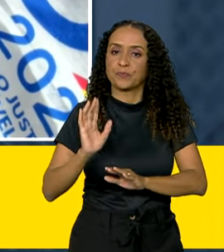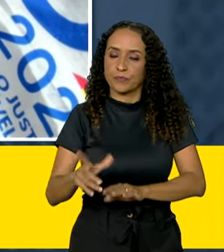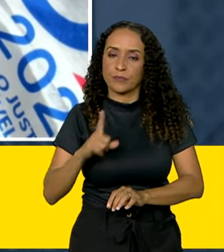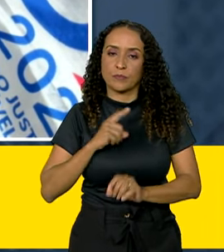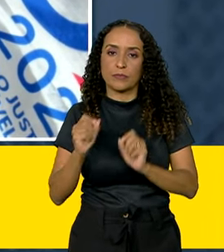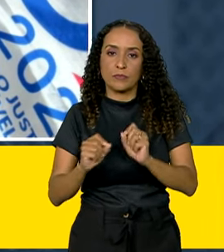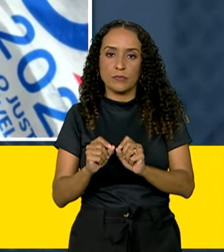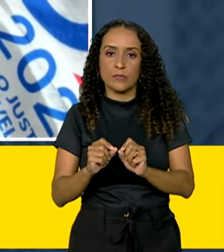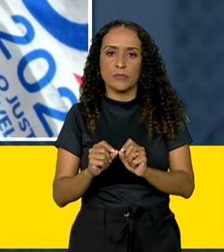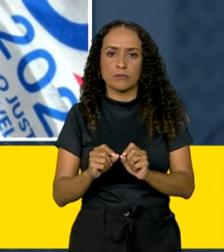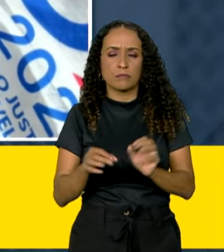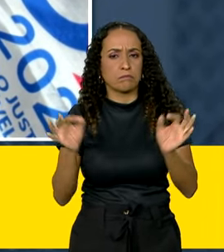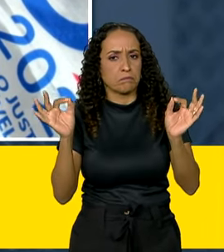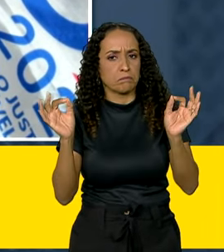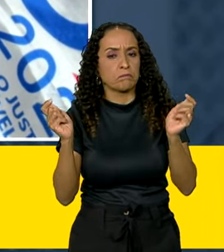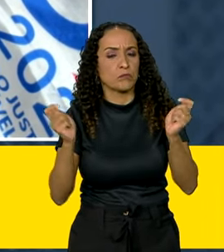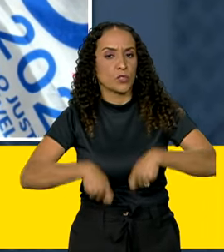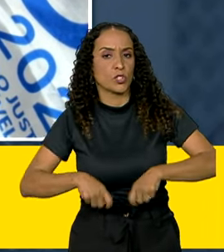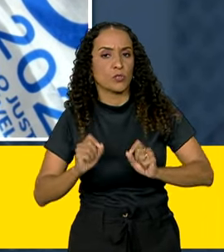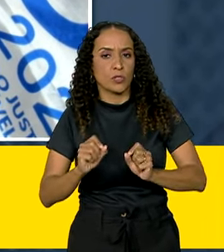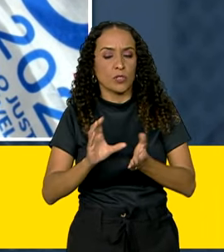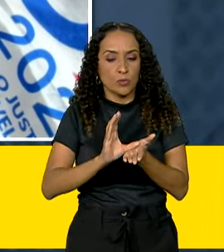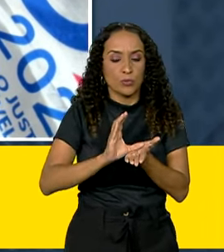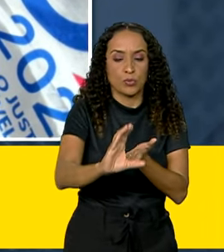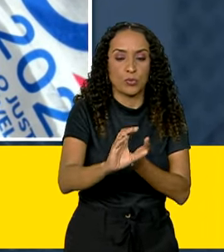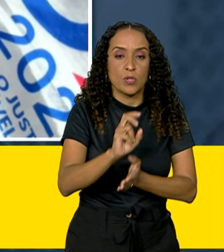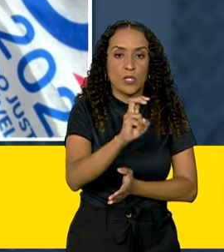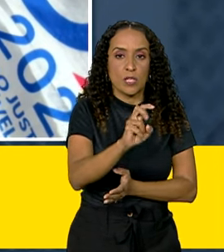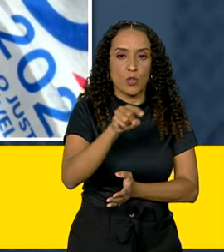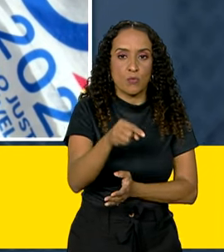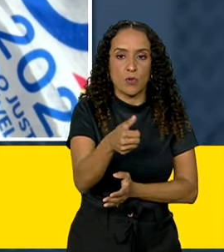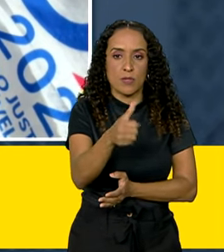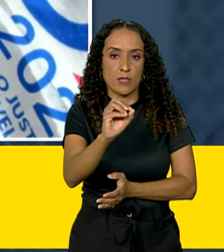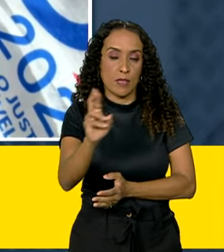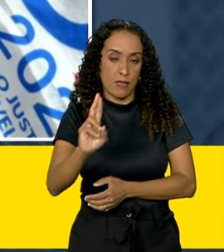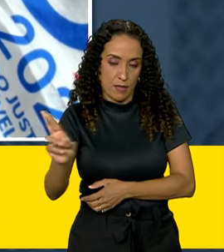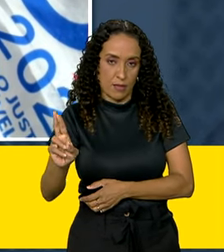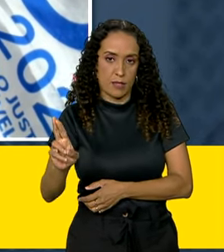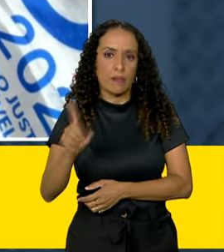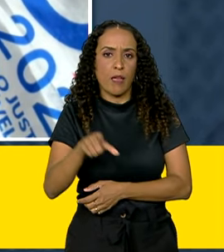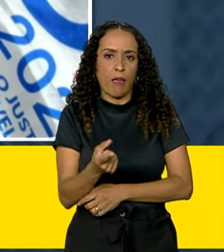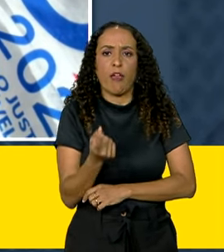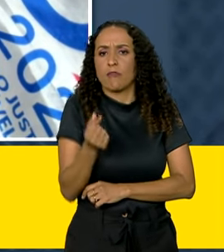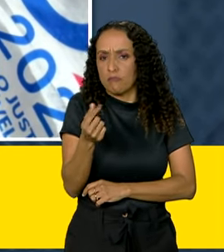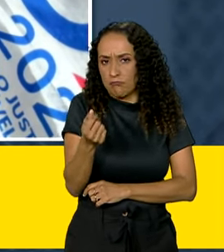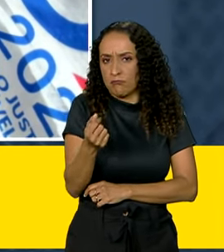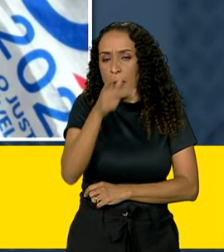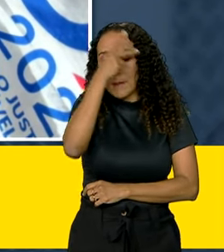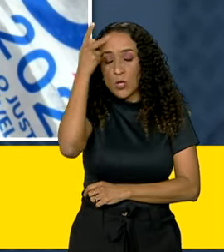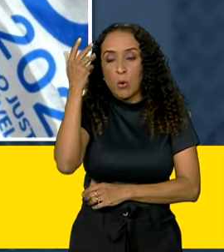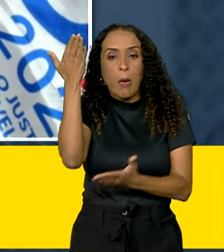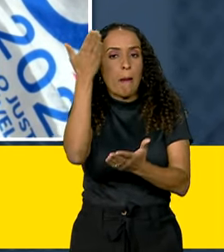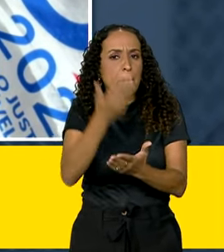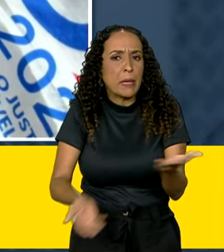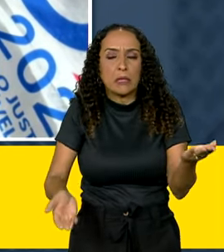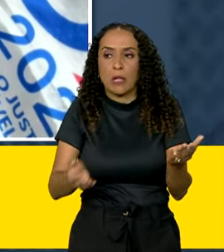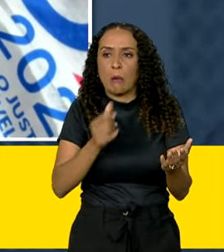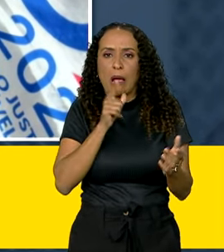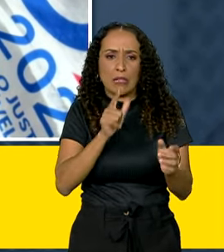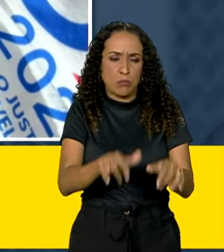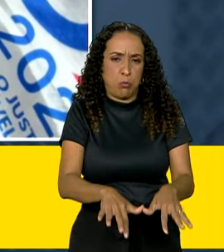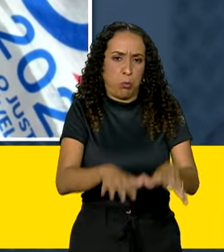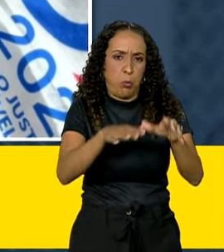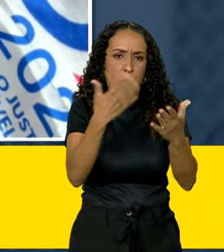ter as condições daquele repasse de R$ 5.100. É um valor para quem perdeu, por a casa